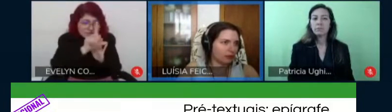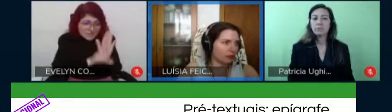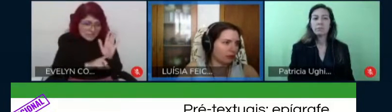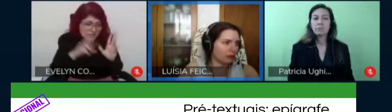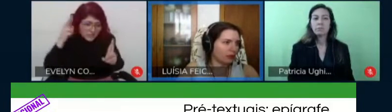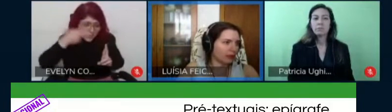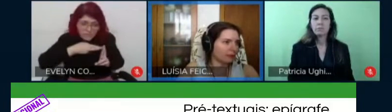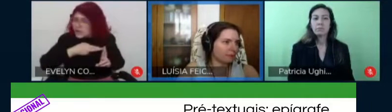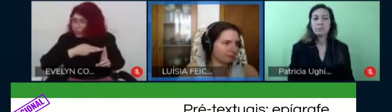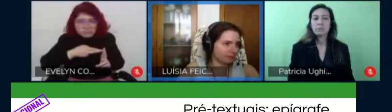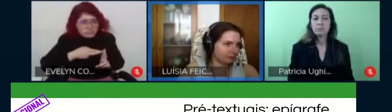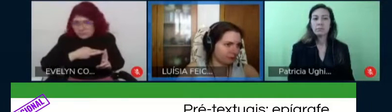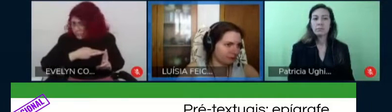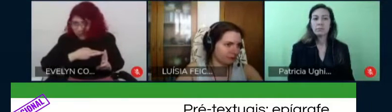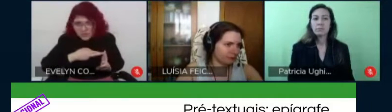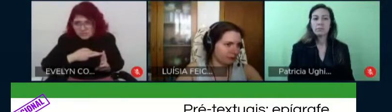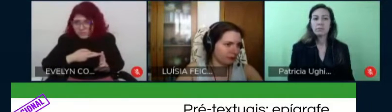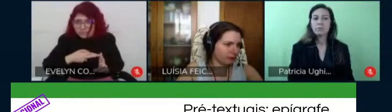Então, esse é o detalhe.